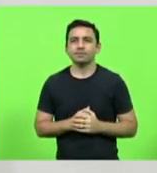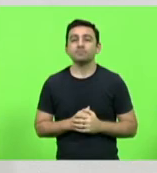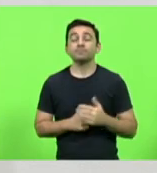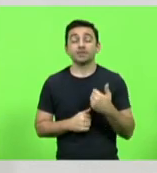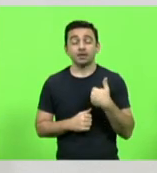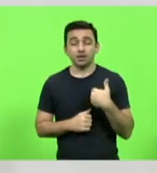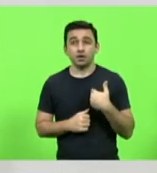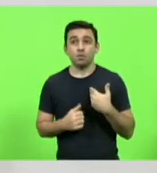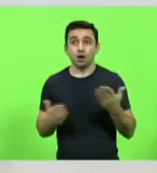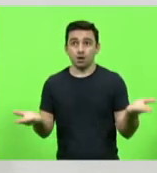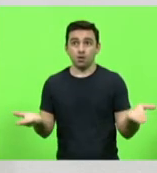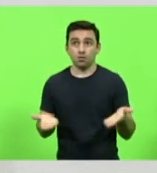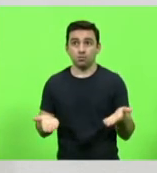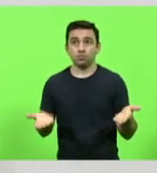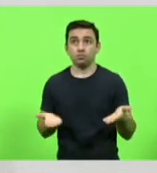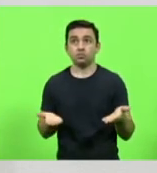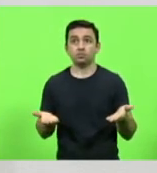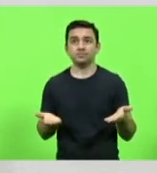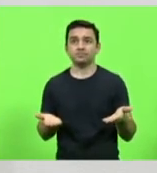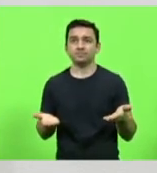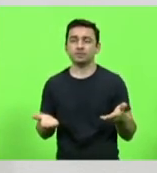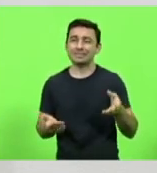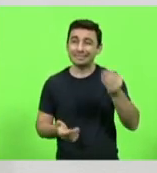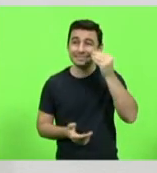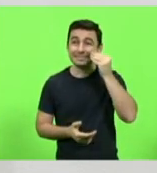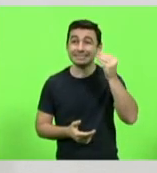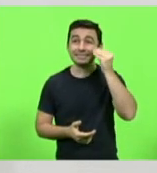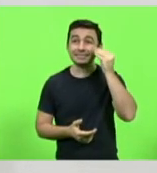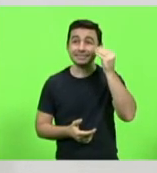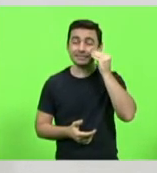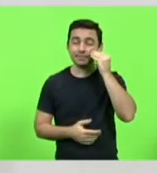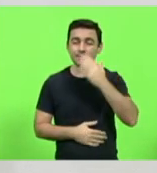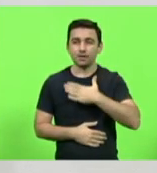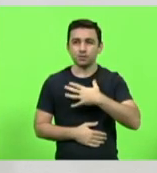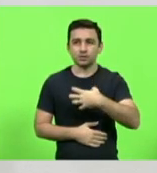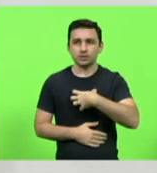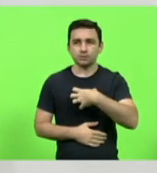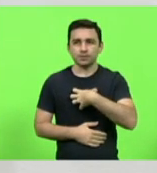recentemente, estou tentando